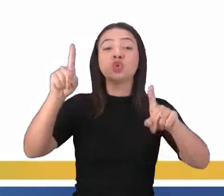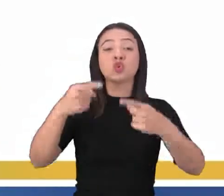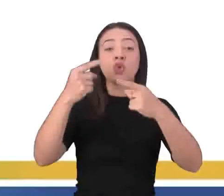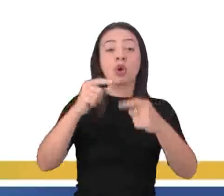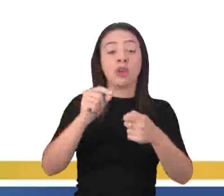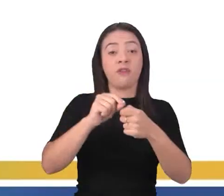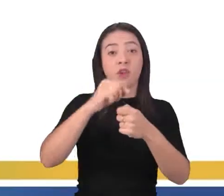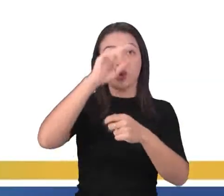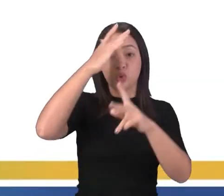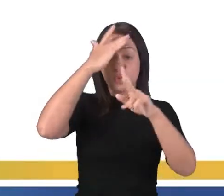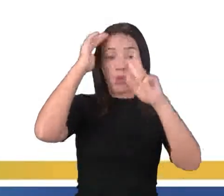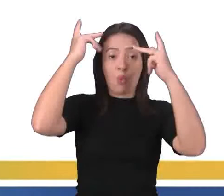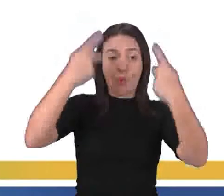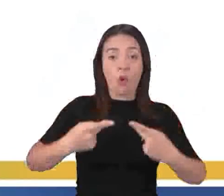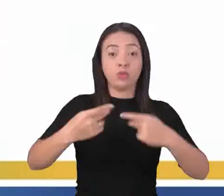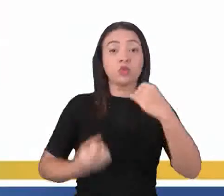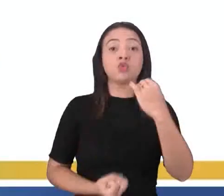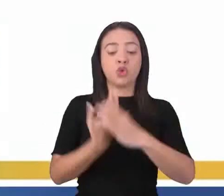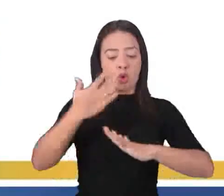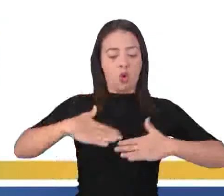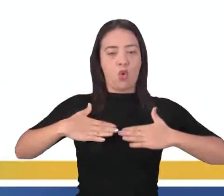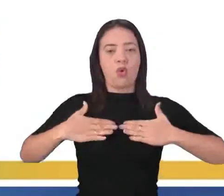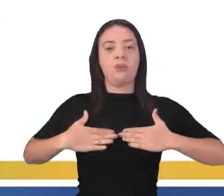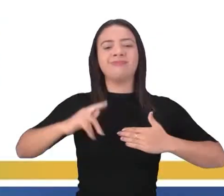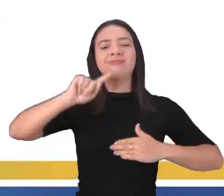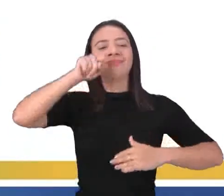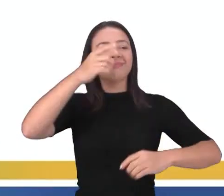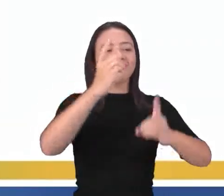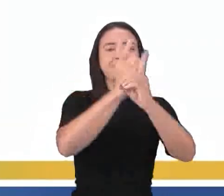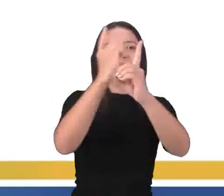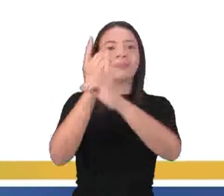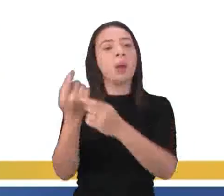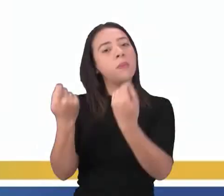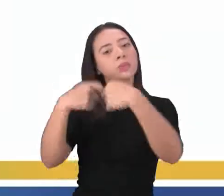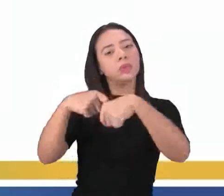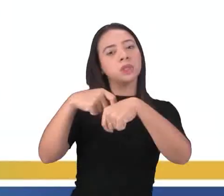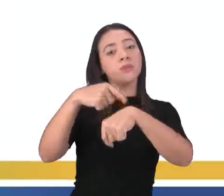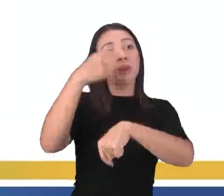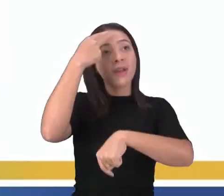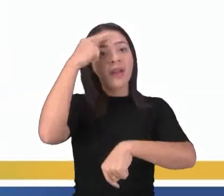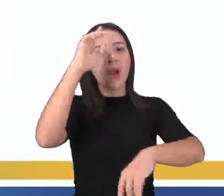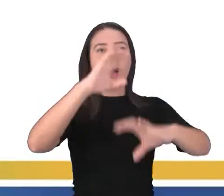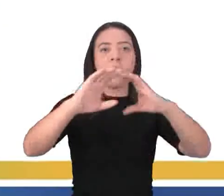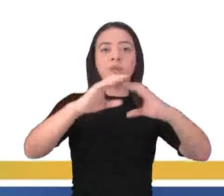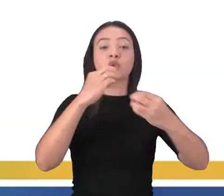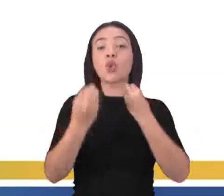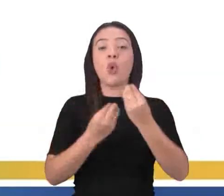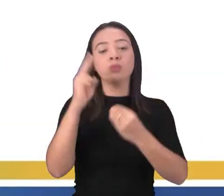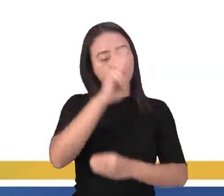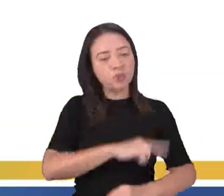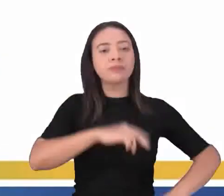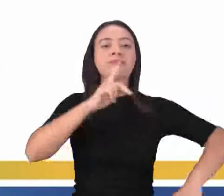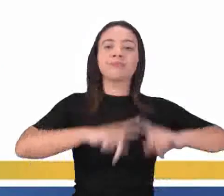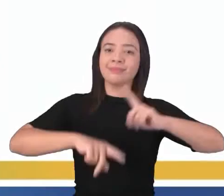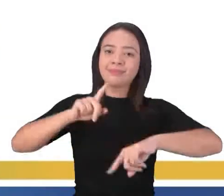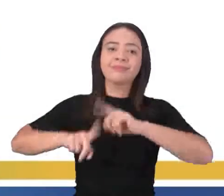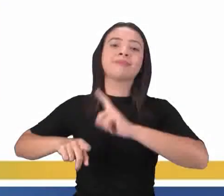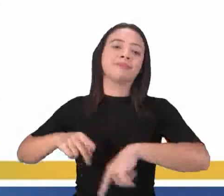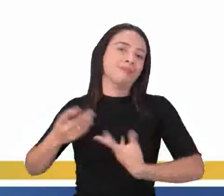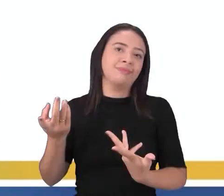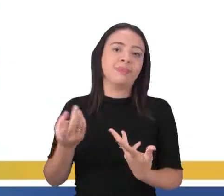esses, saíram de seu próprio corpo. Depois ele descobriu que podia produzir sons com objetos do dia a dia.